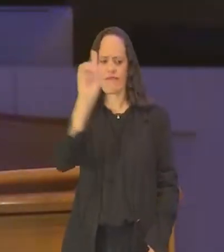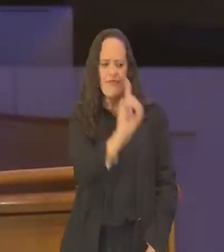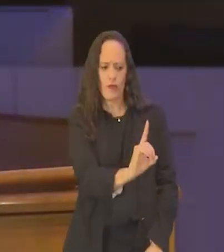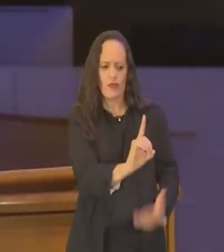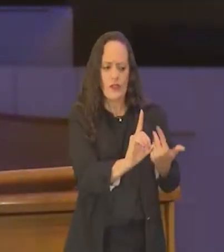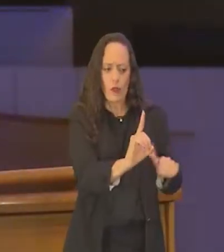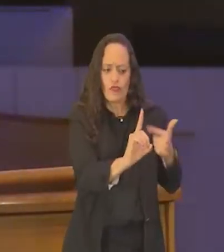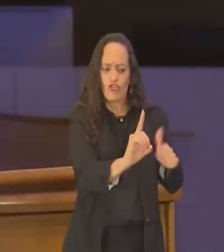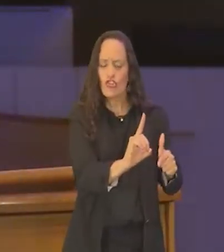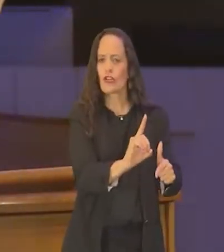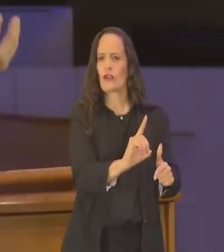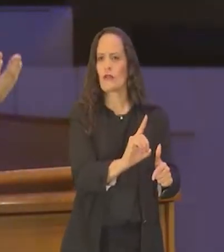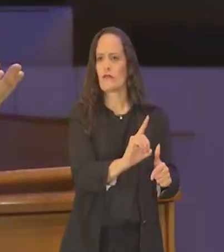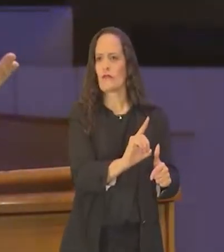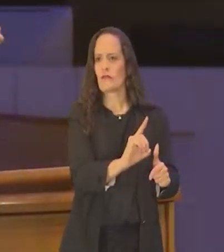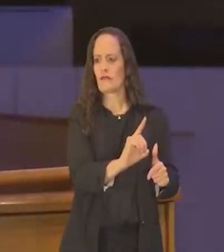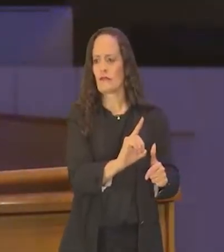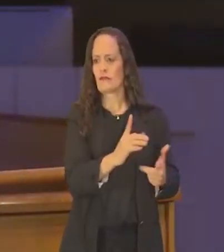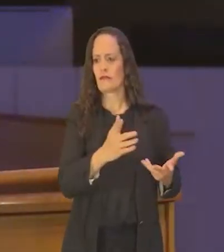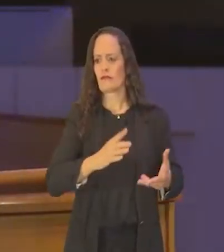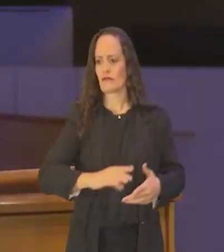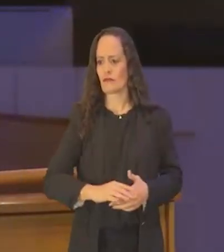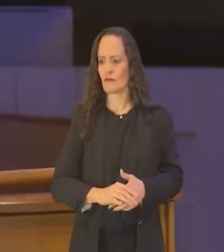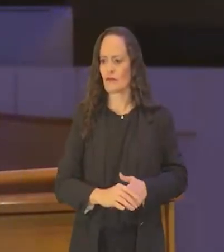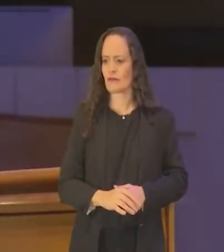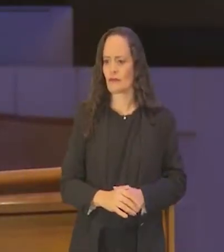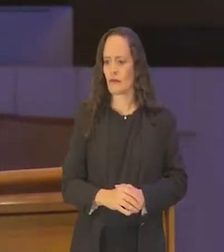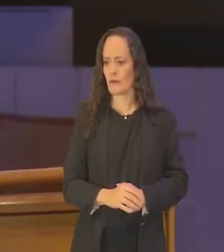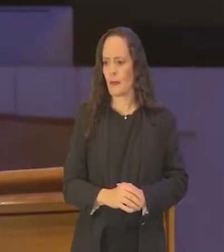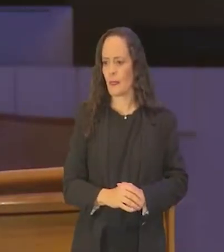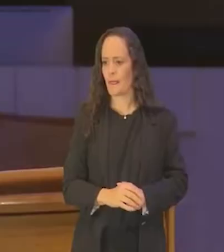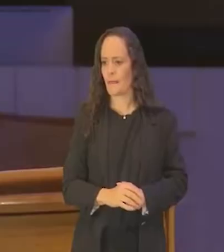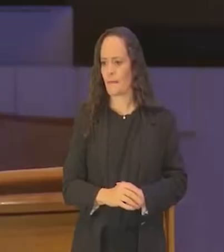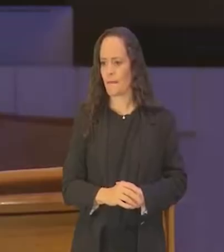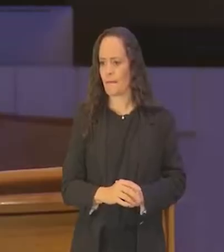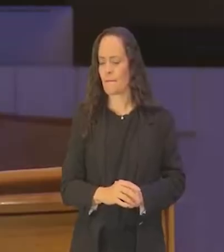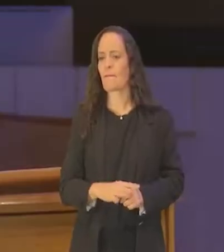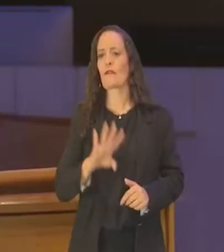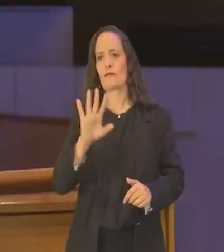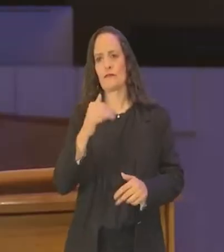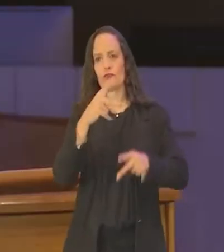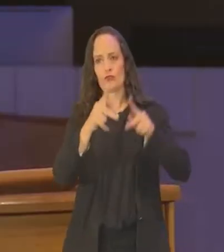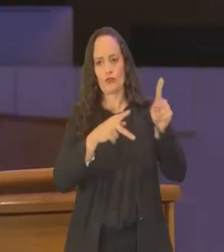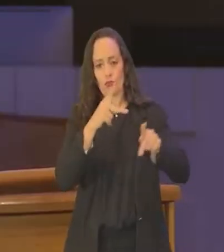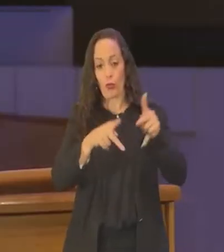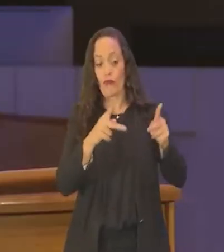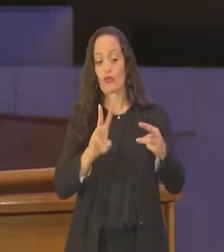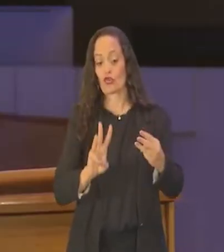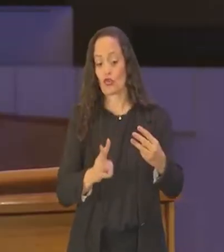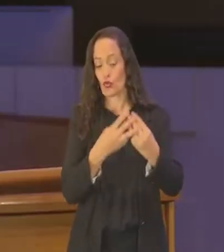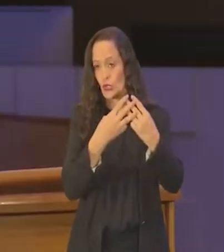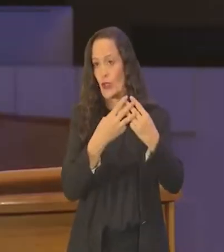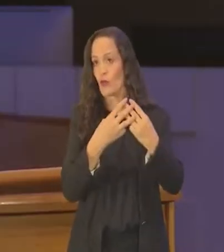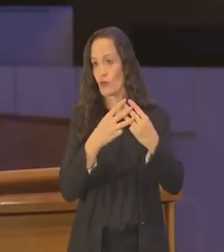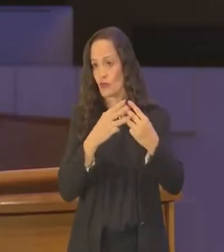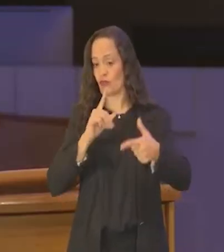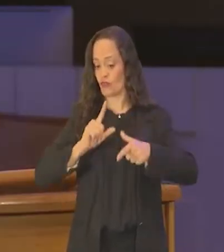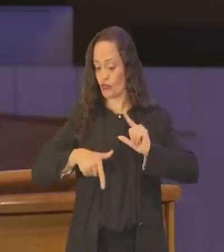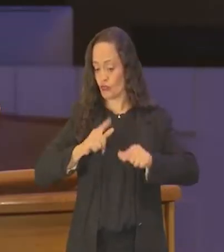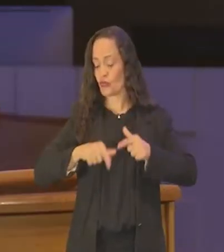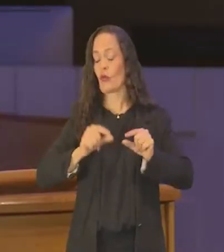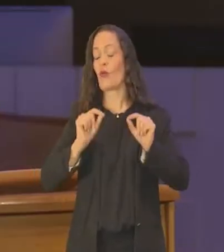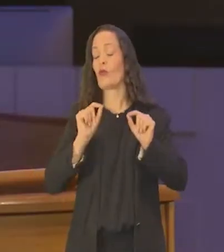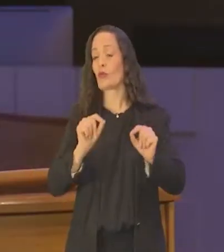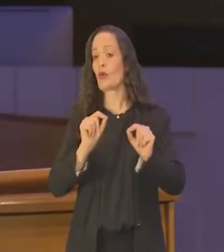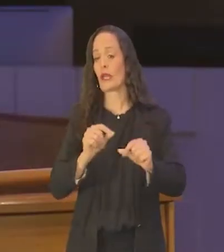Deus restrita, eu falei Israel, Judá, o povo judeu. A presença restrita ao